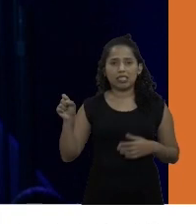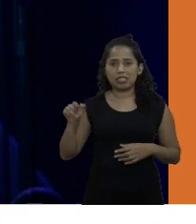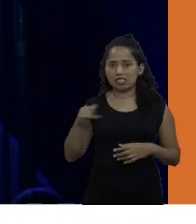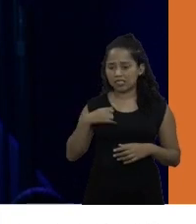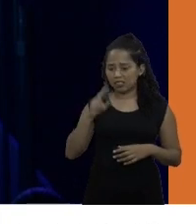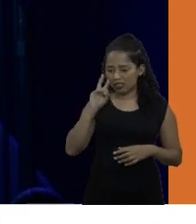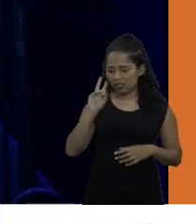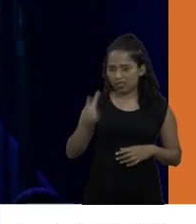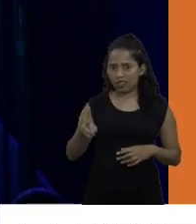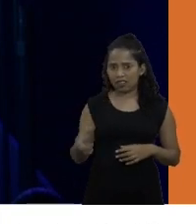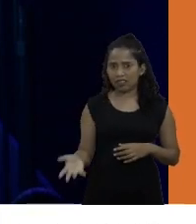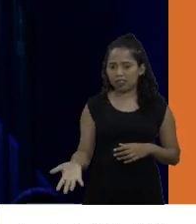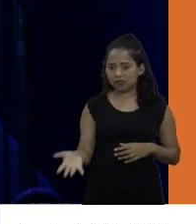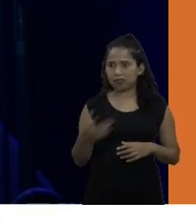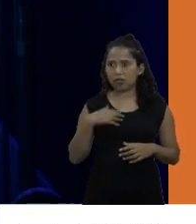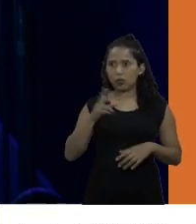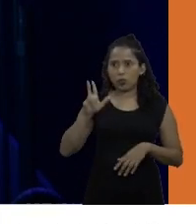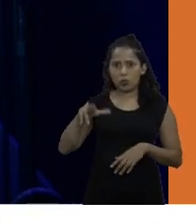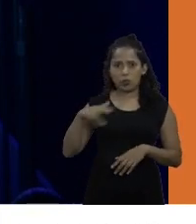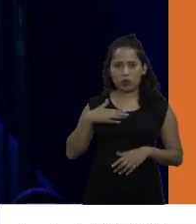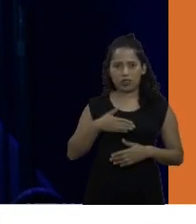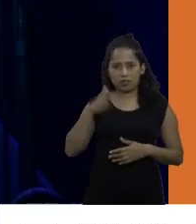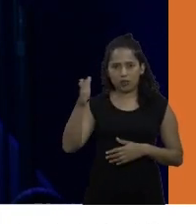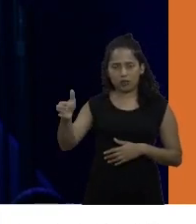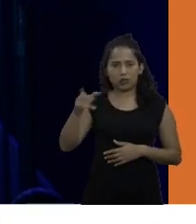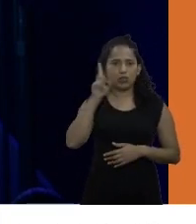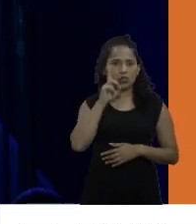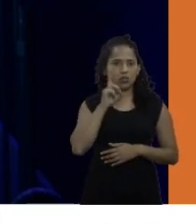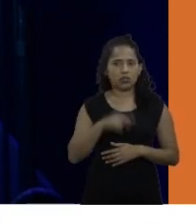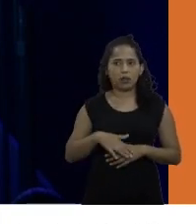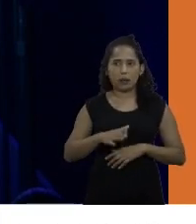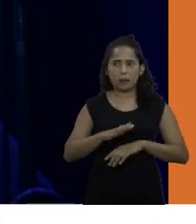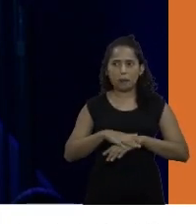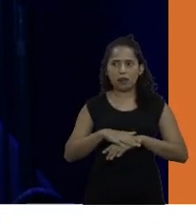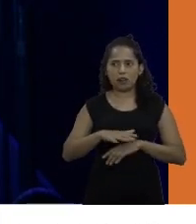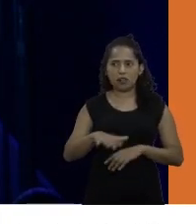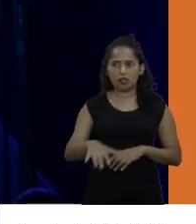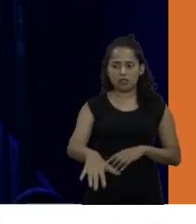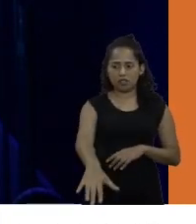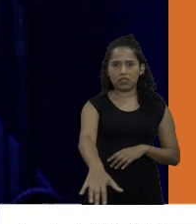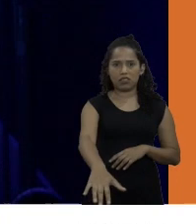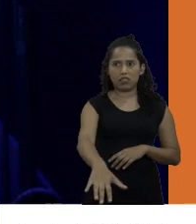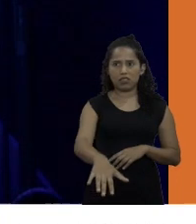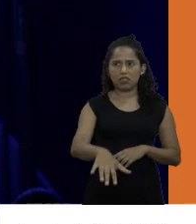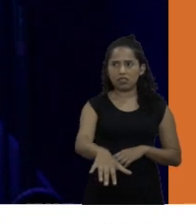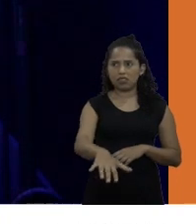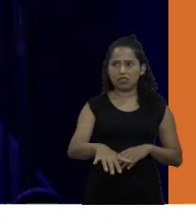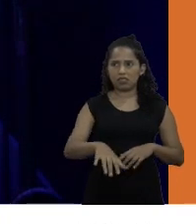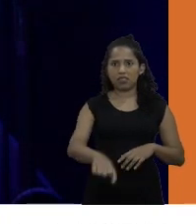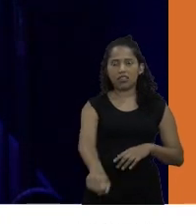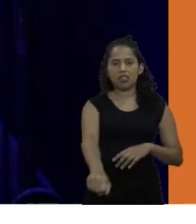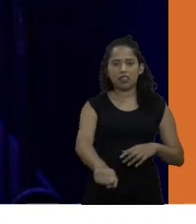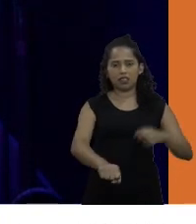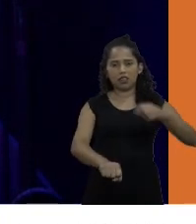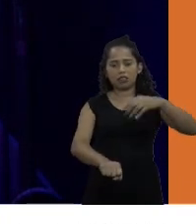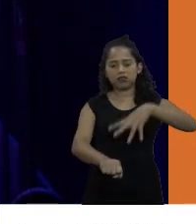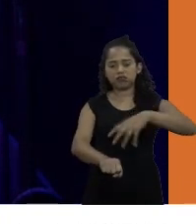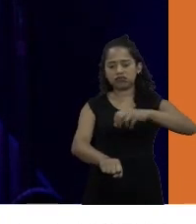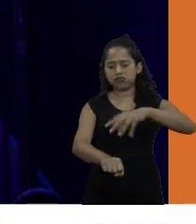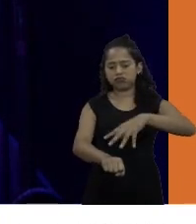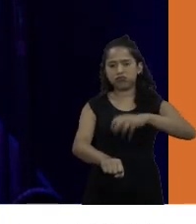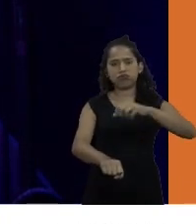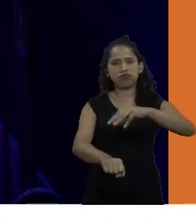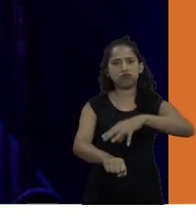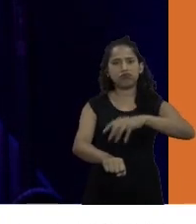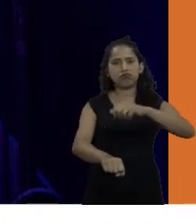na torneira. Nunca tinha acontecido comigo. Estava agora no MBA nos Estados Unidos, botei a minha mão assim, a pele negra. A torneira não funciona. Se